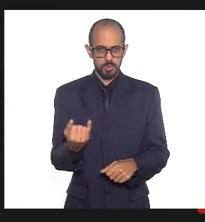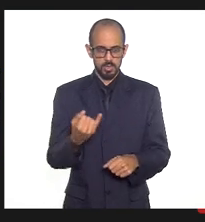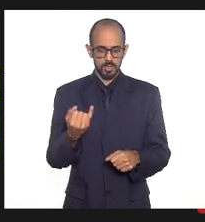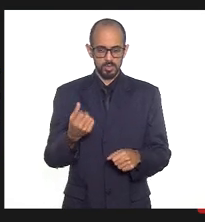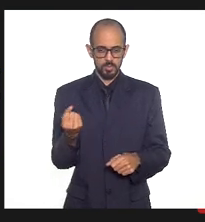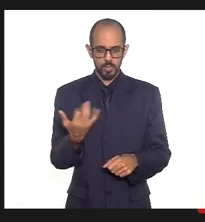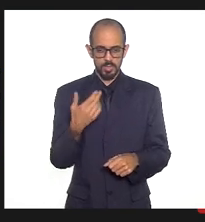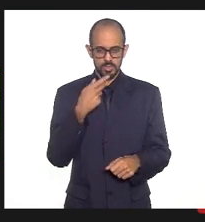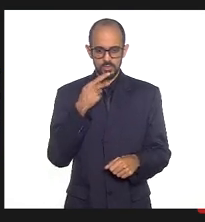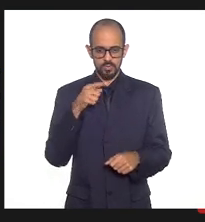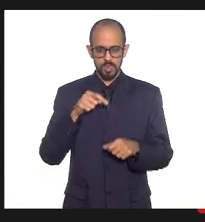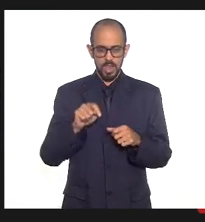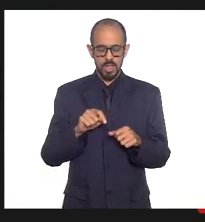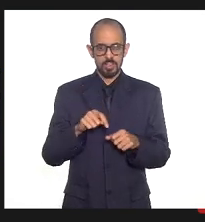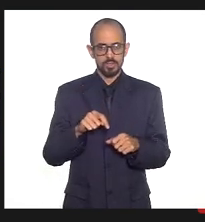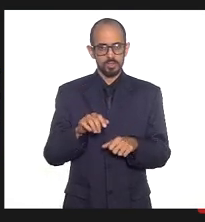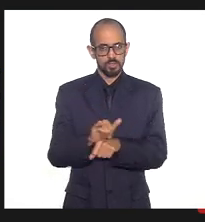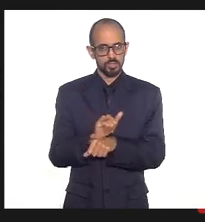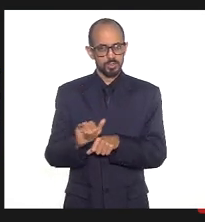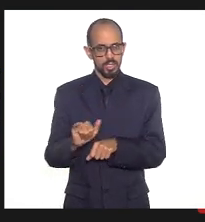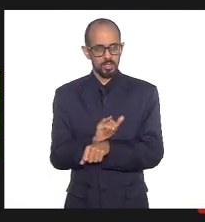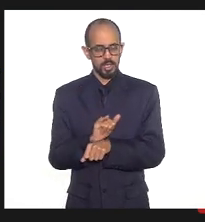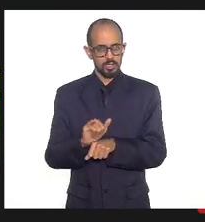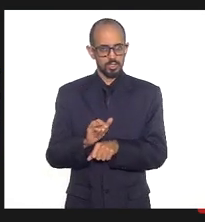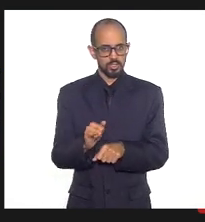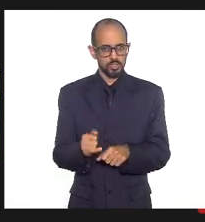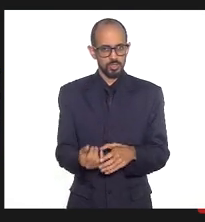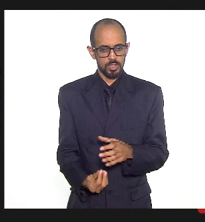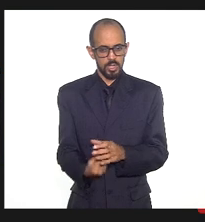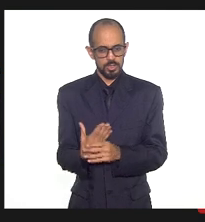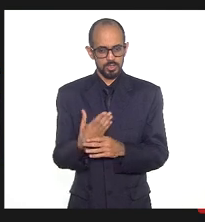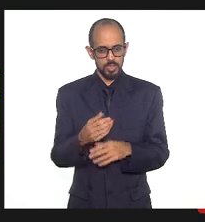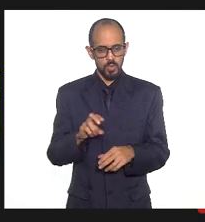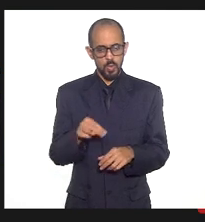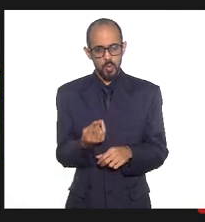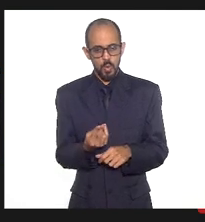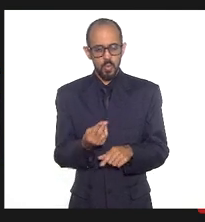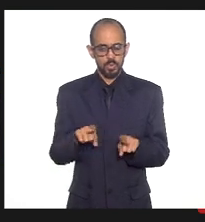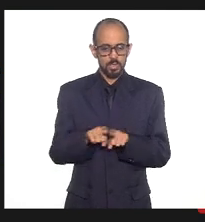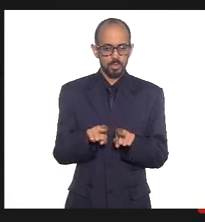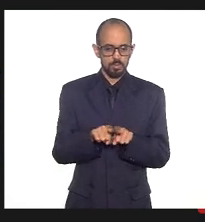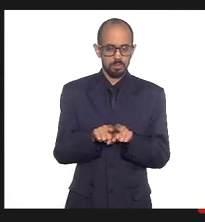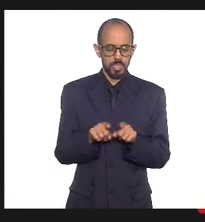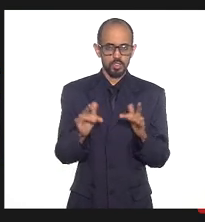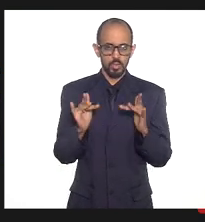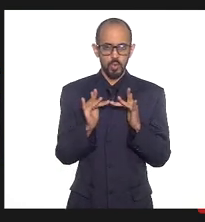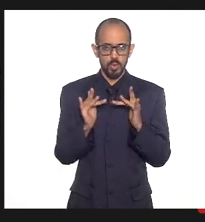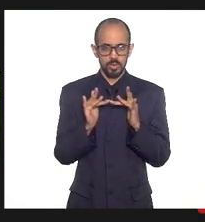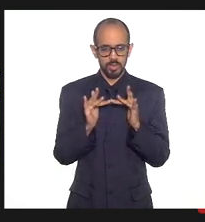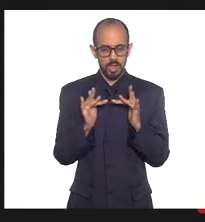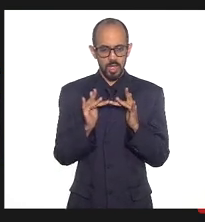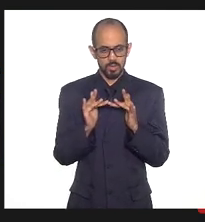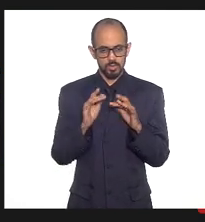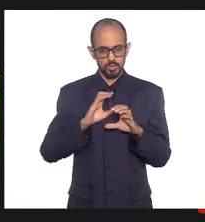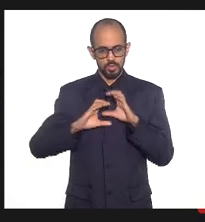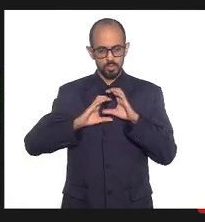gente fala de meios de produção ou de comunicação, de produção, de contato, de